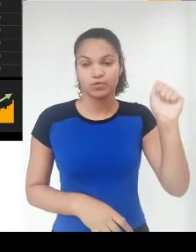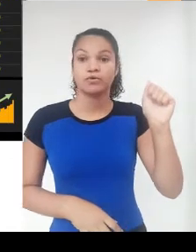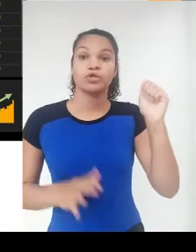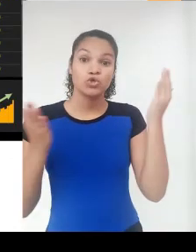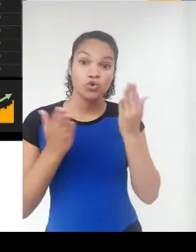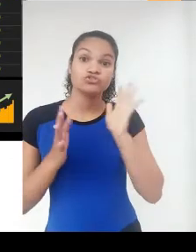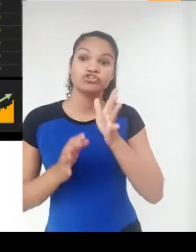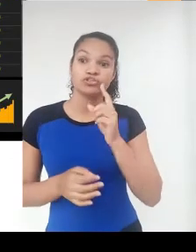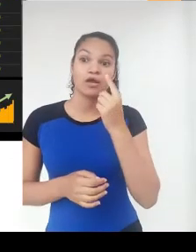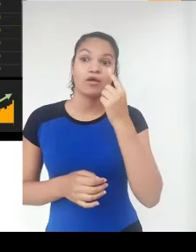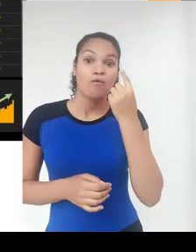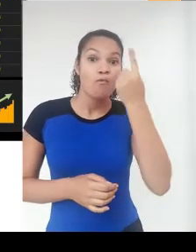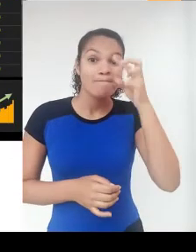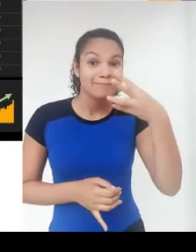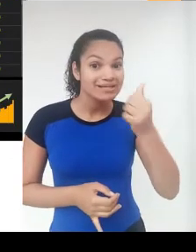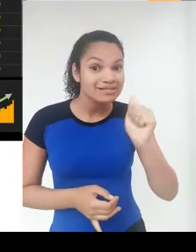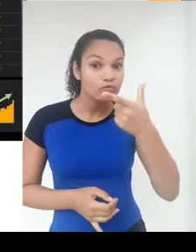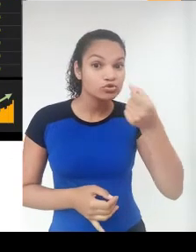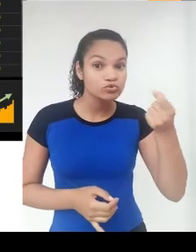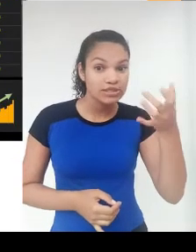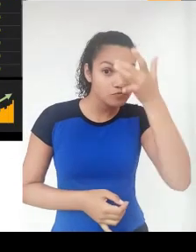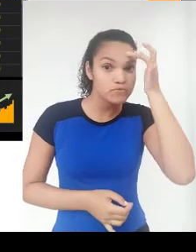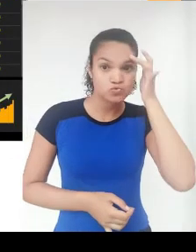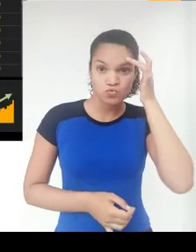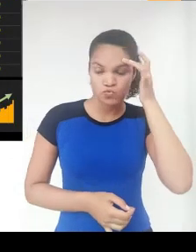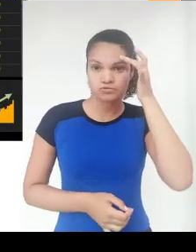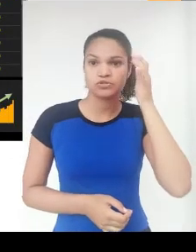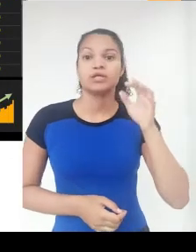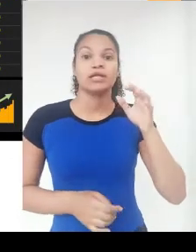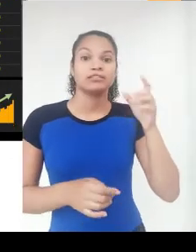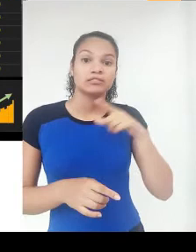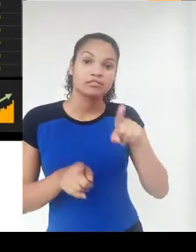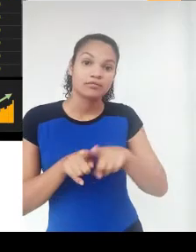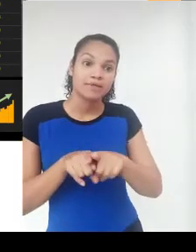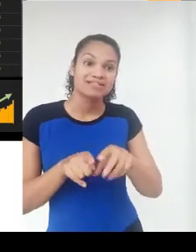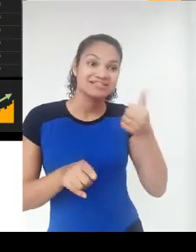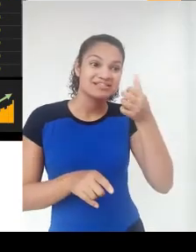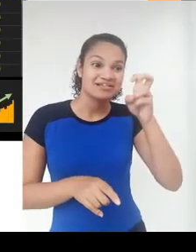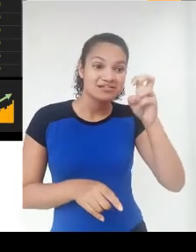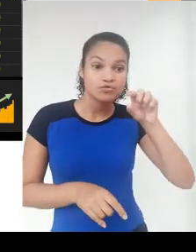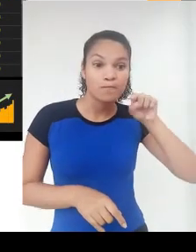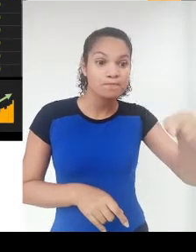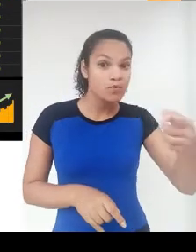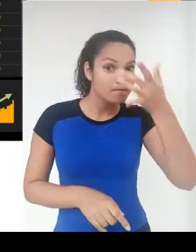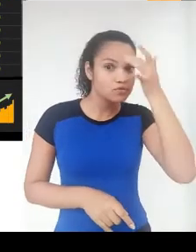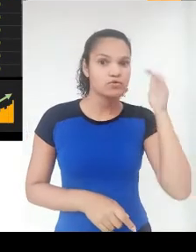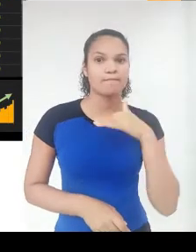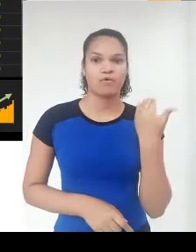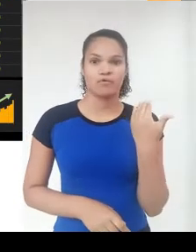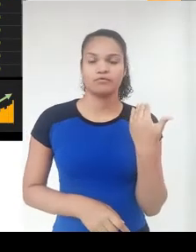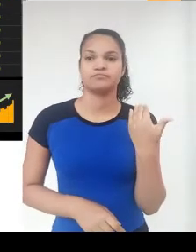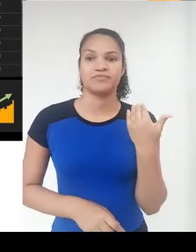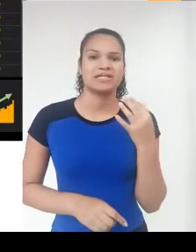mais de 1.200.000 casos e a mortalidade é de quase 65 mil pessoas. E estudar,